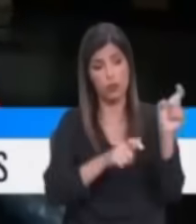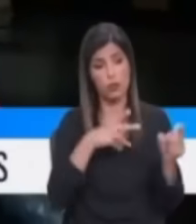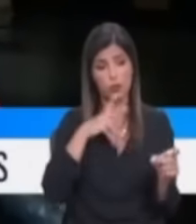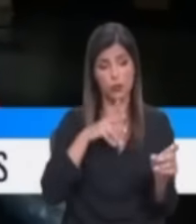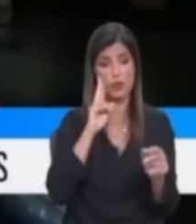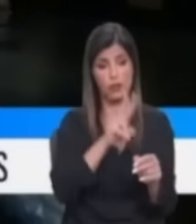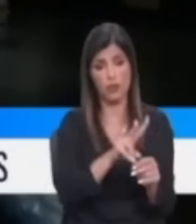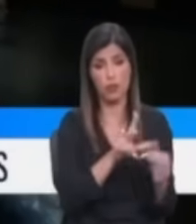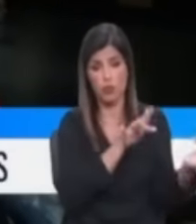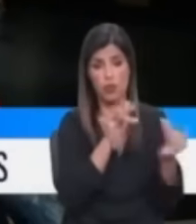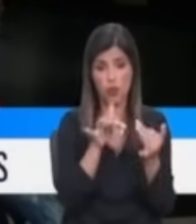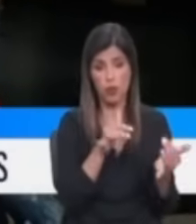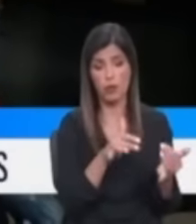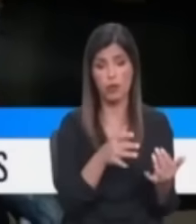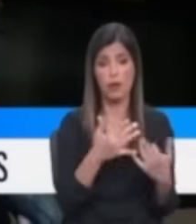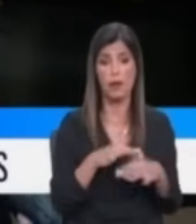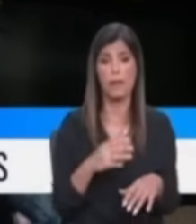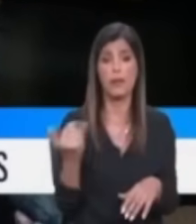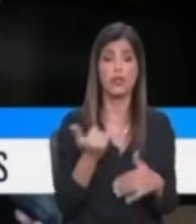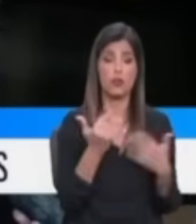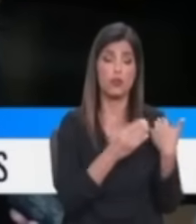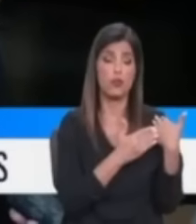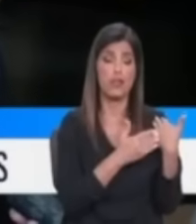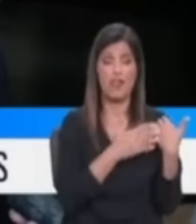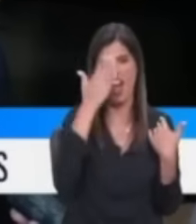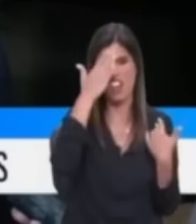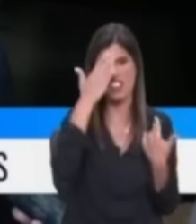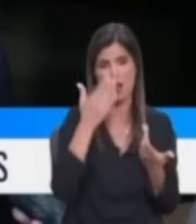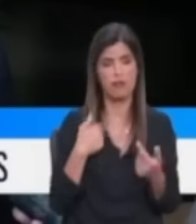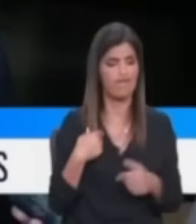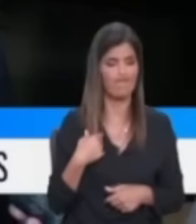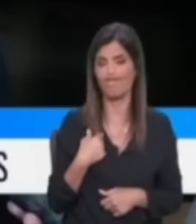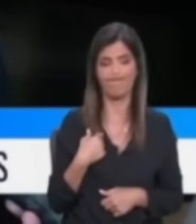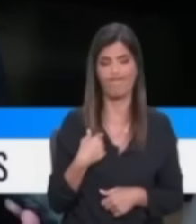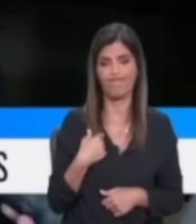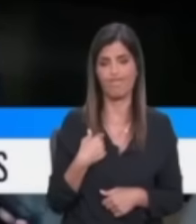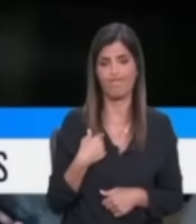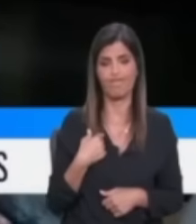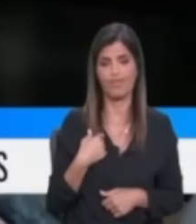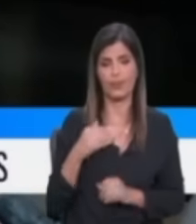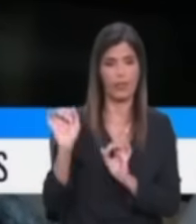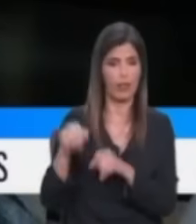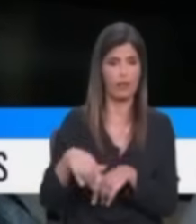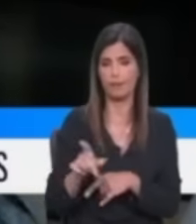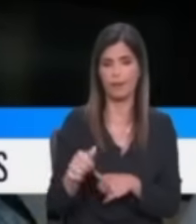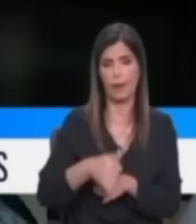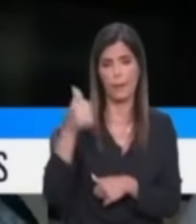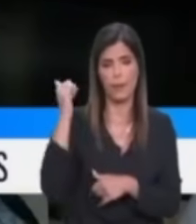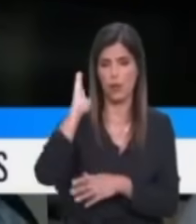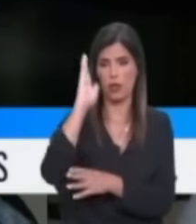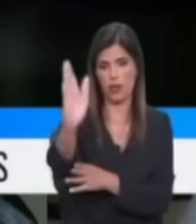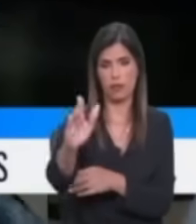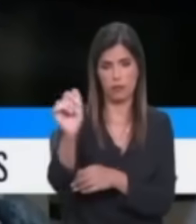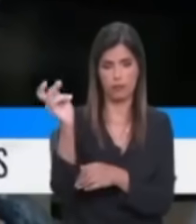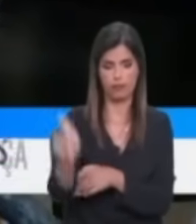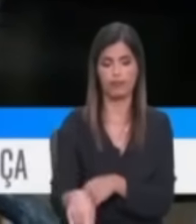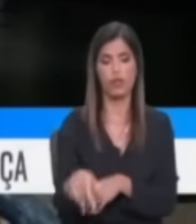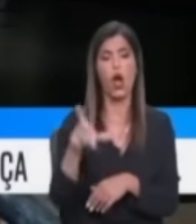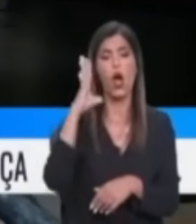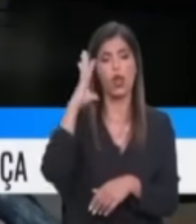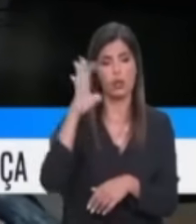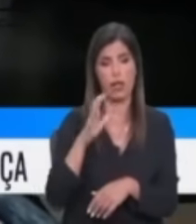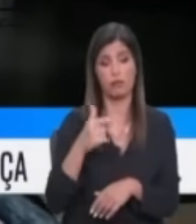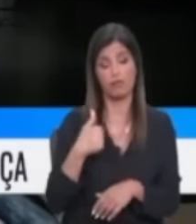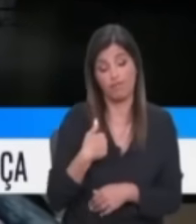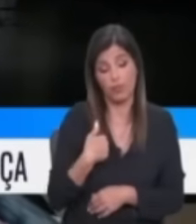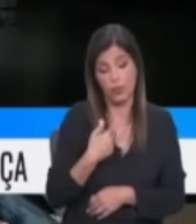E as autoridades competentes entenderam que eu deveria seguir diretamente para aqui para o hotel. E eu